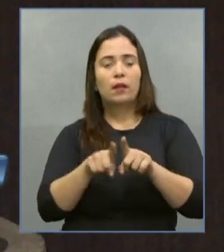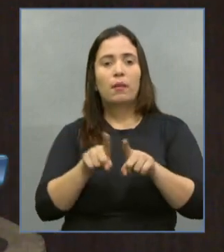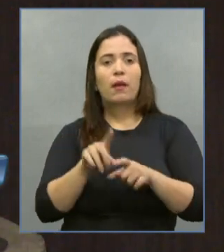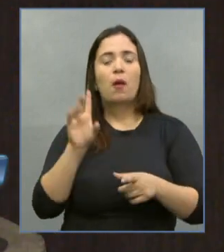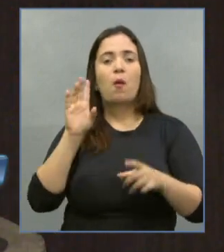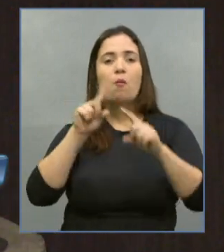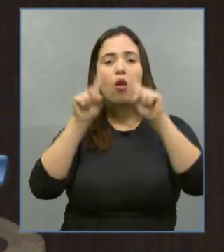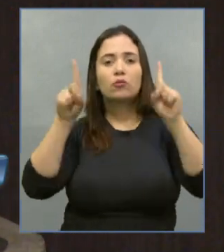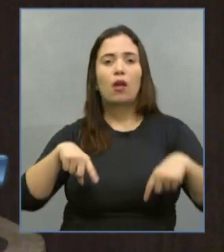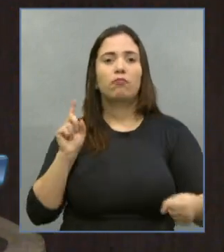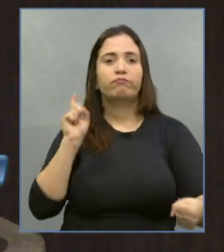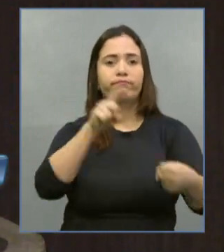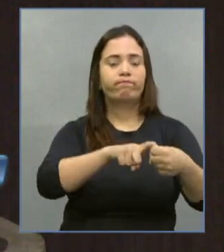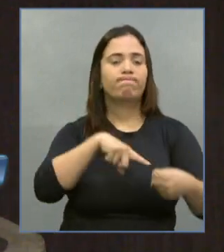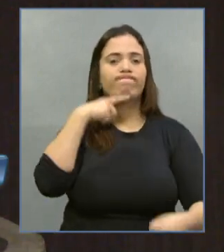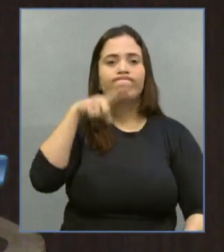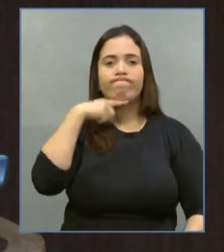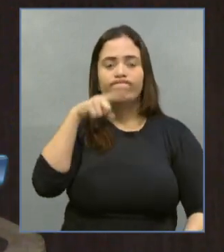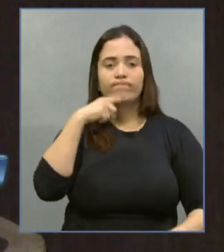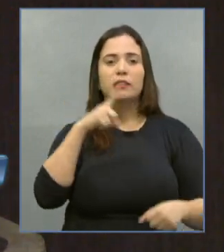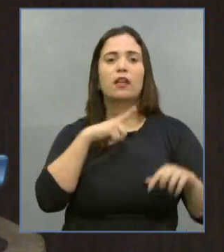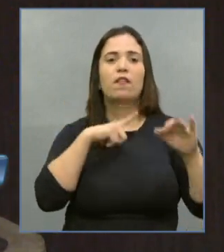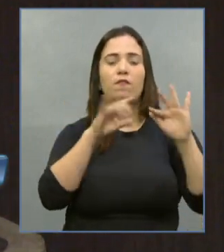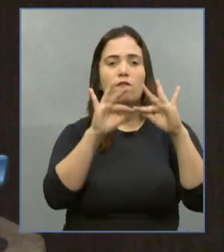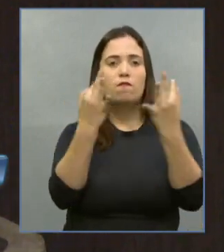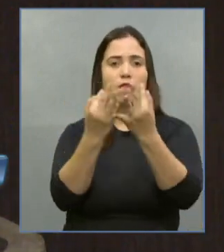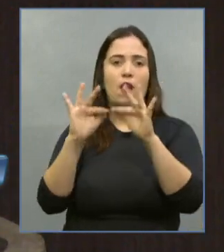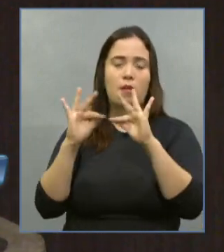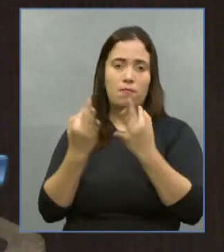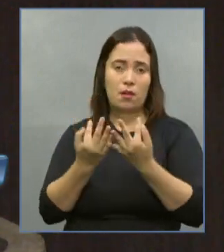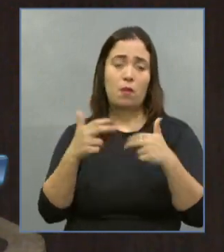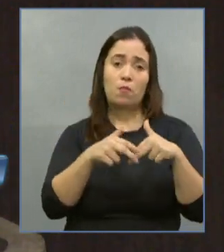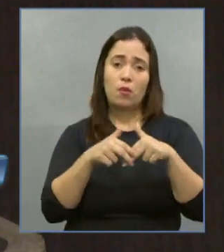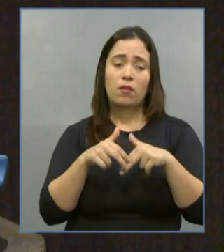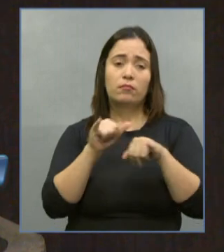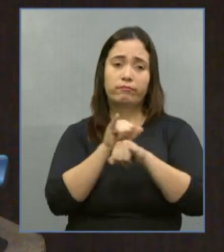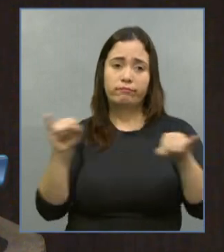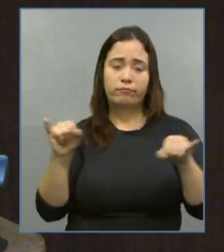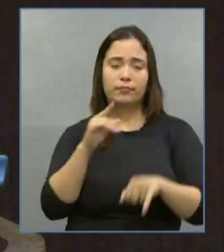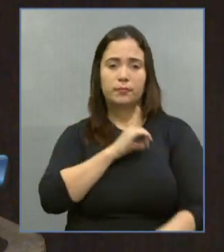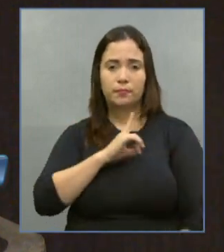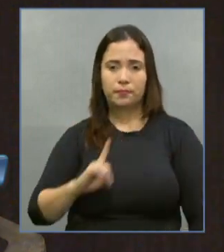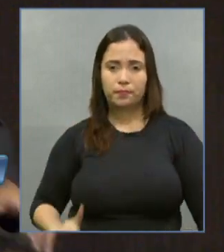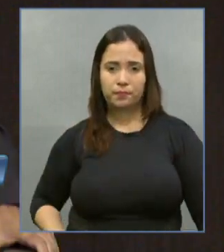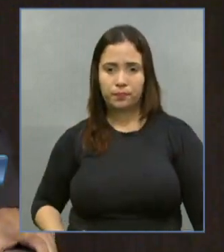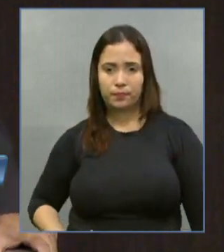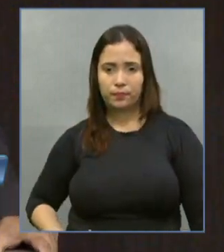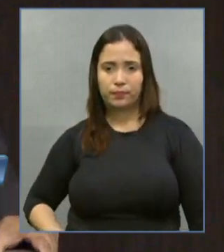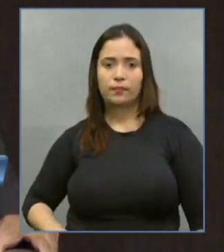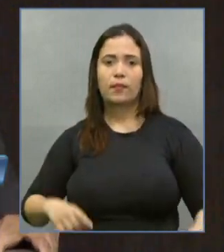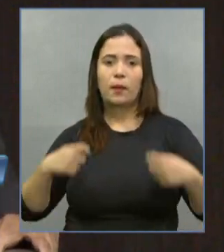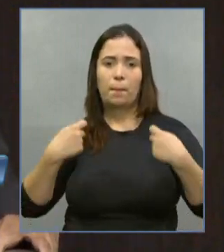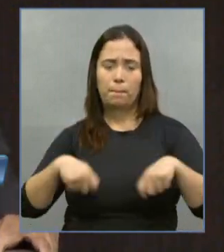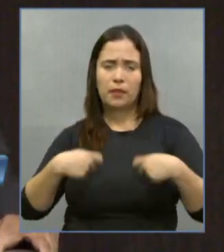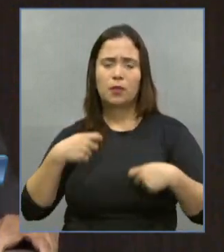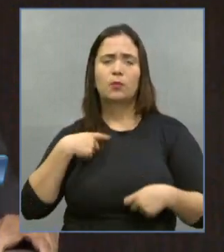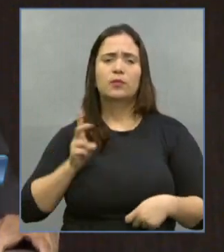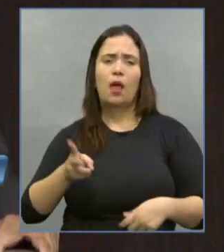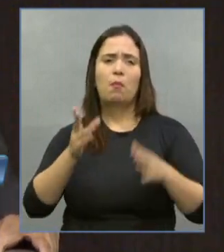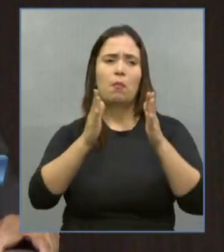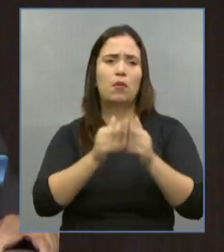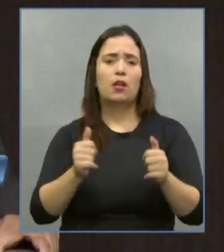programa de atenção a tais famílias. Portanto, deputados, se coloquem, eu sempre faço esse apelo,